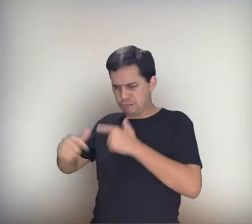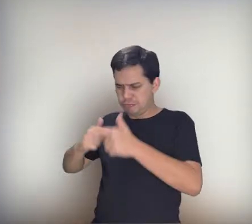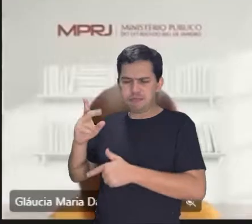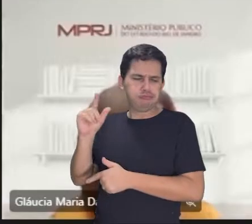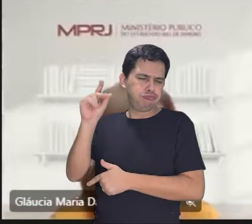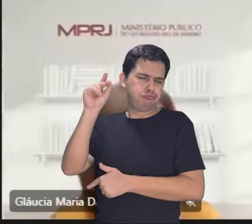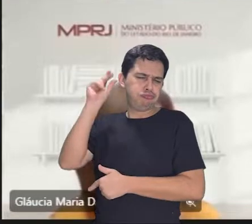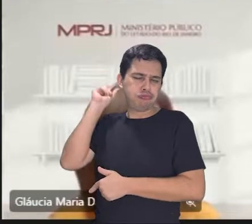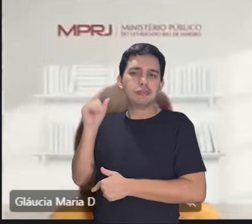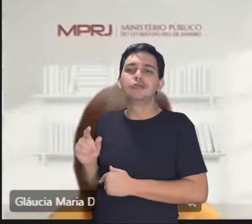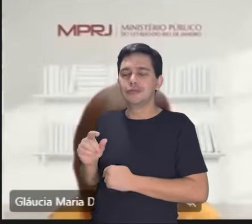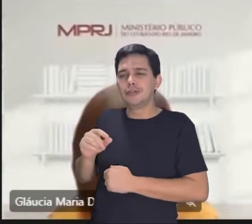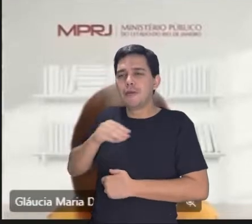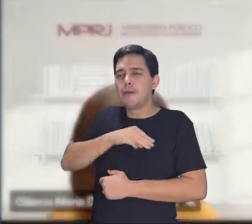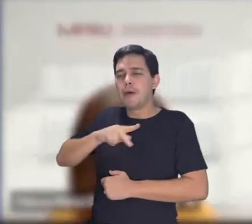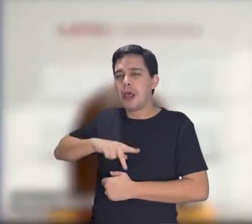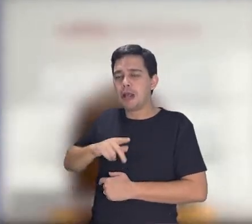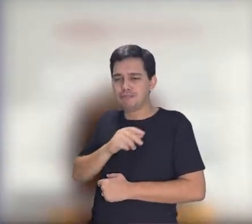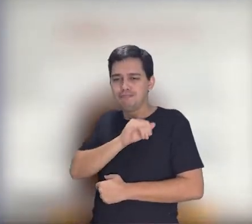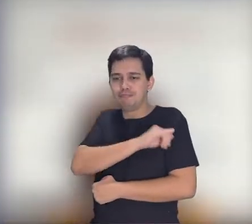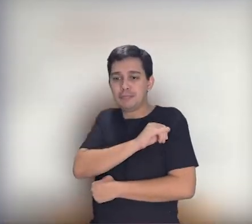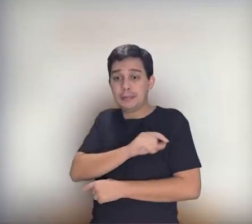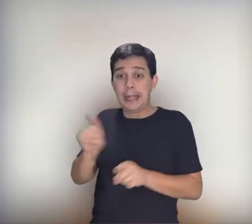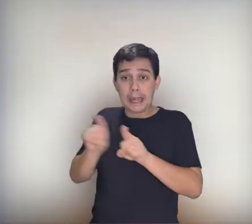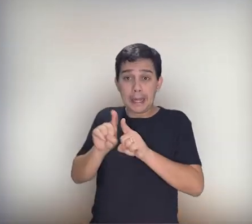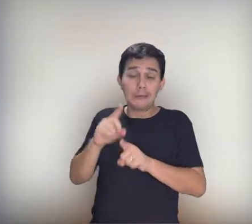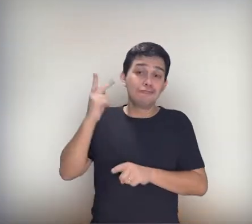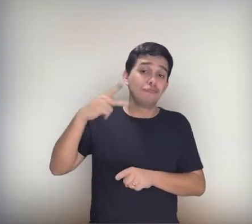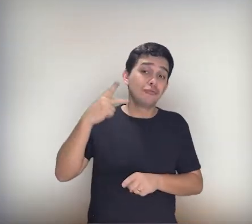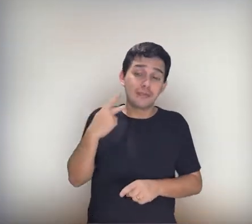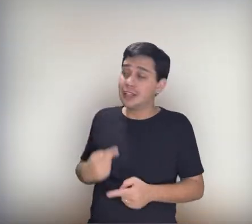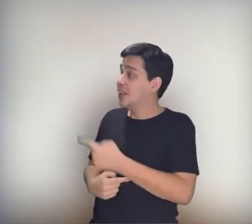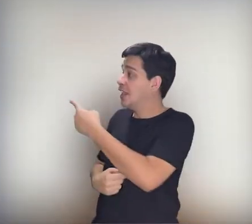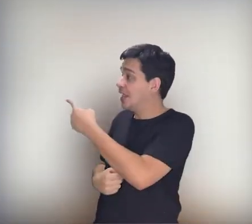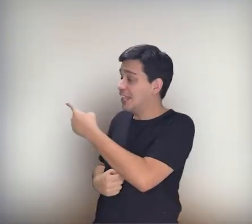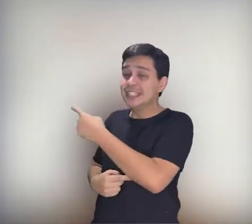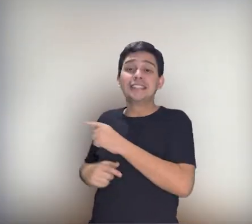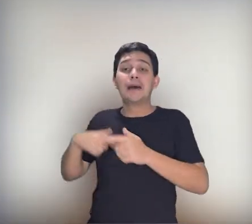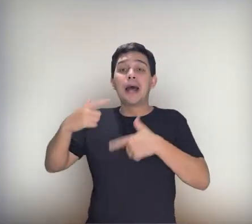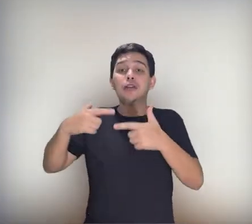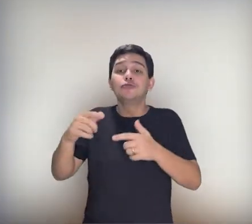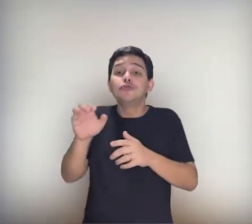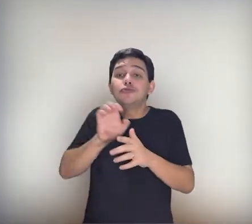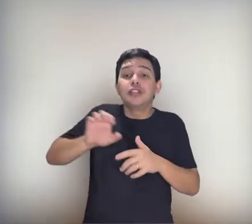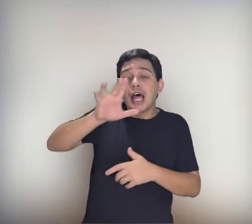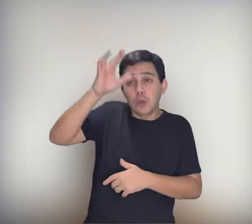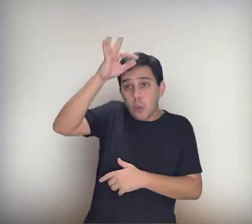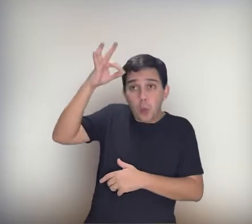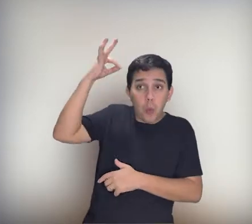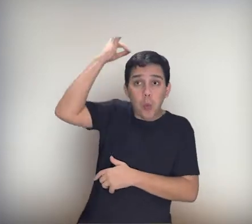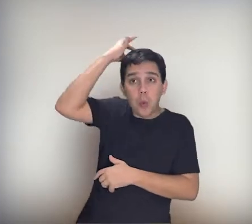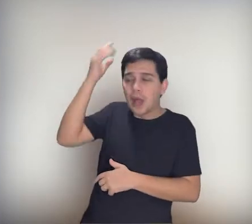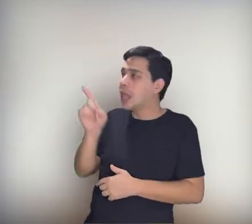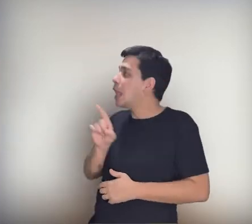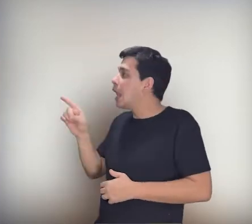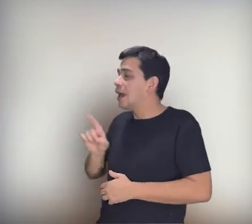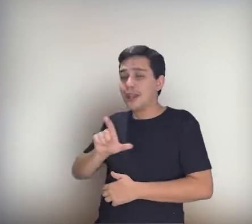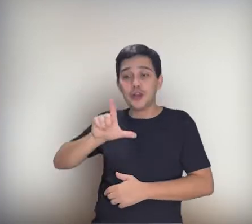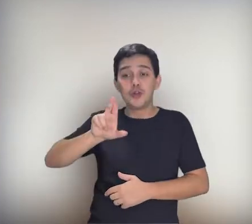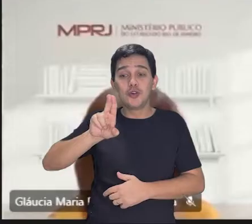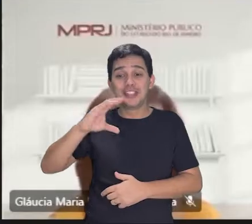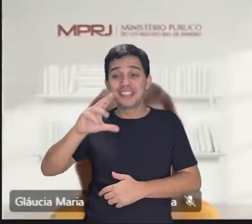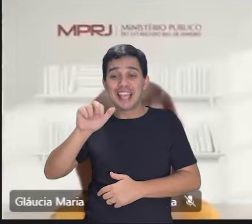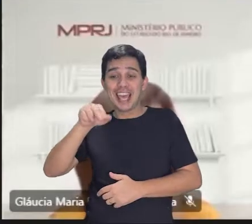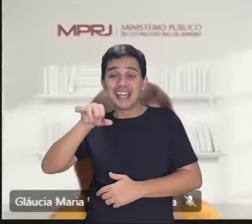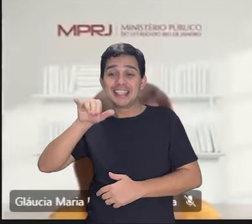MPRJ, da Procuradora-Geral de Justiça do Ministério Público do Estado do Espírito Santo, Luciana Gomes Ferreira de Andrade,